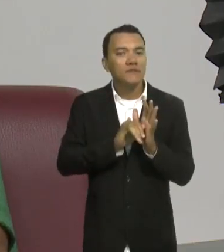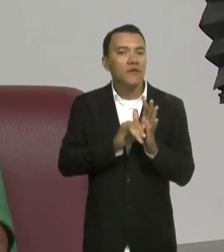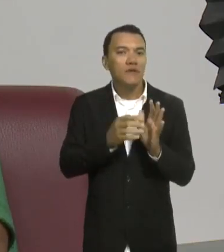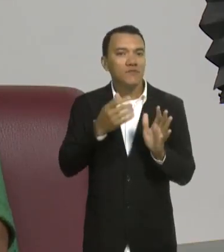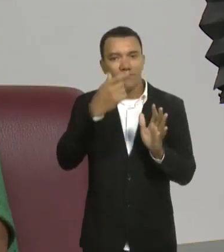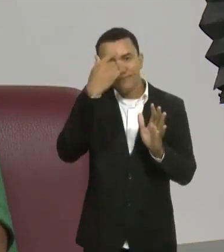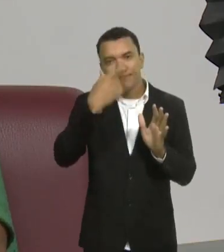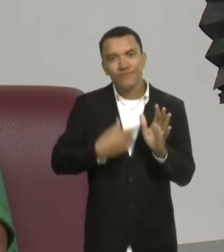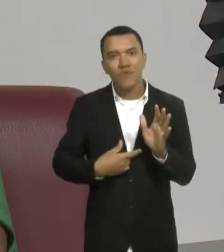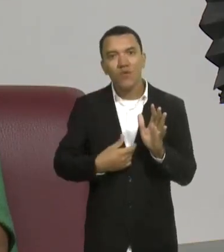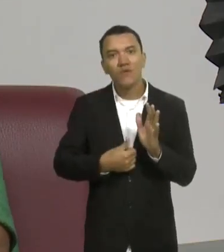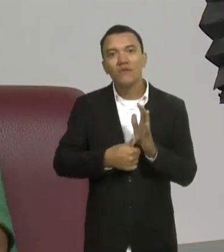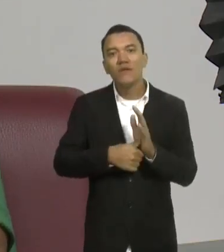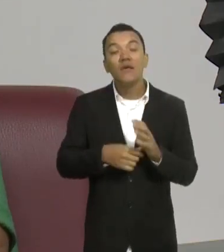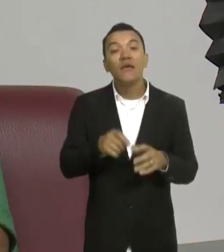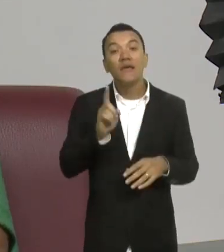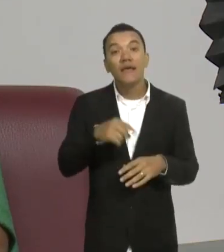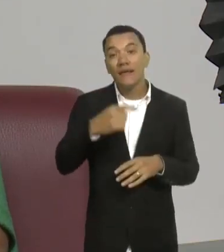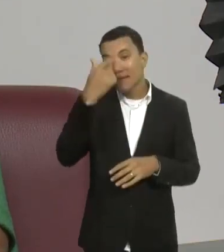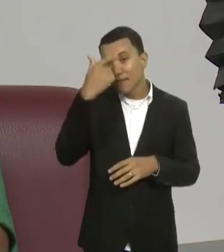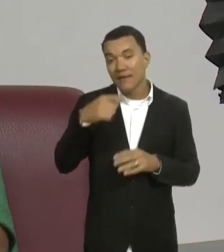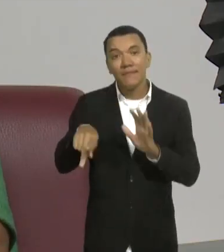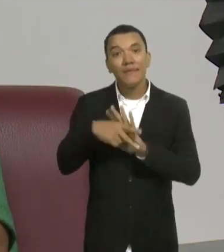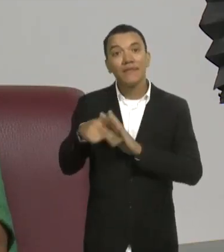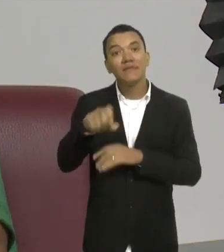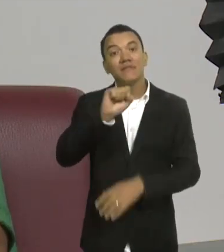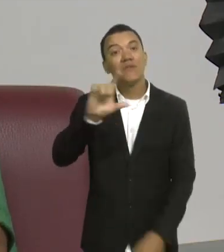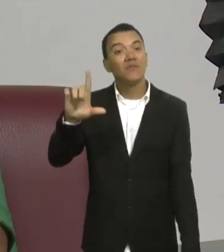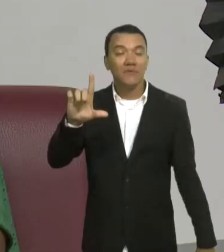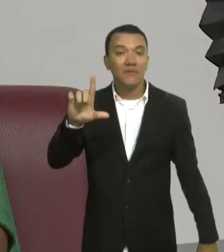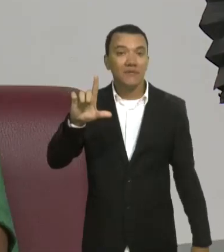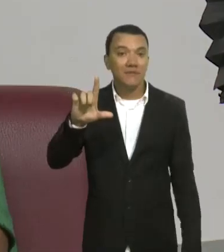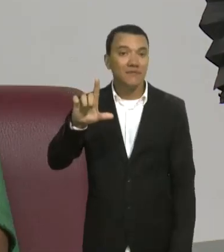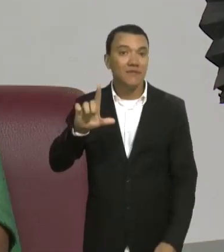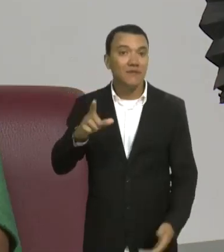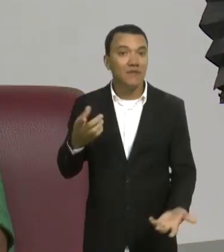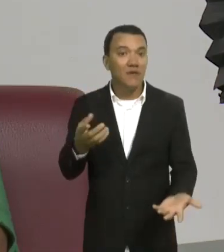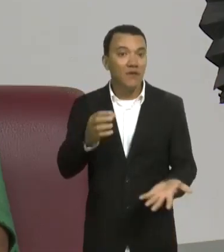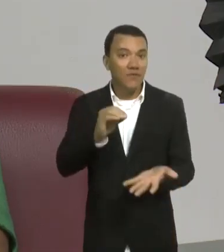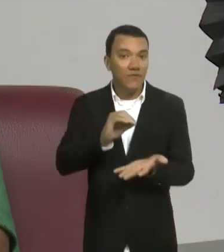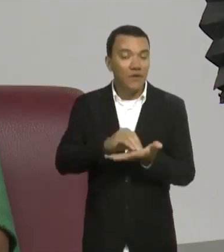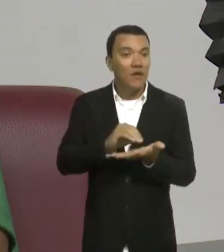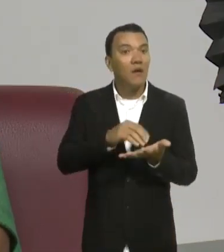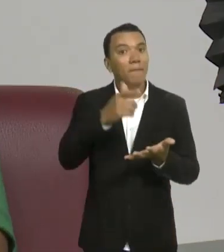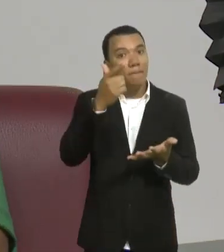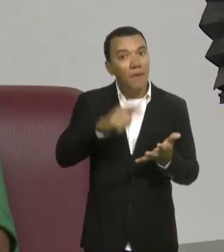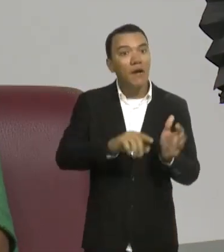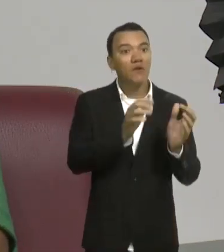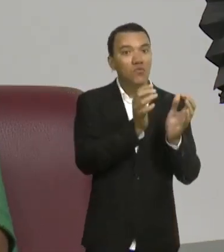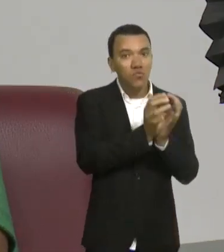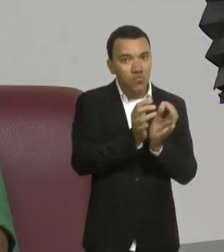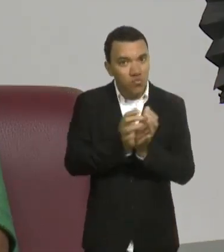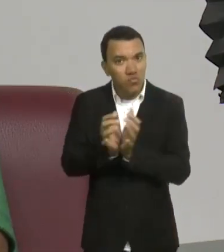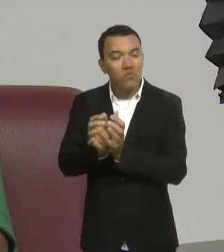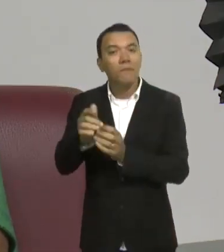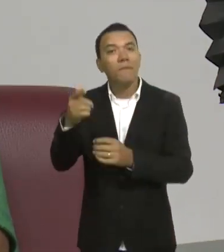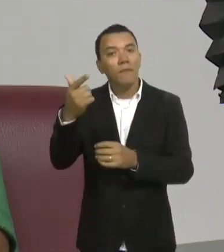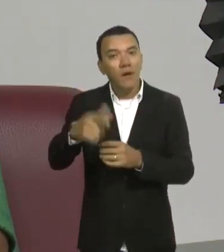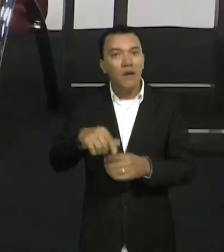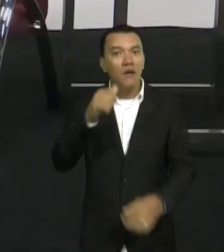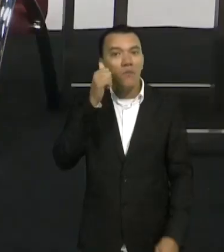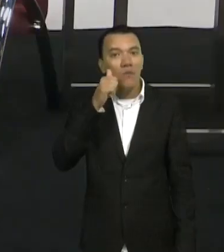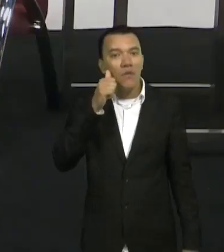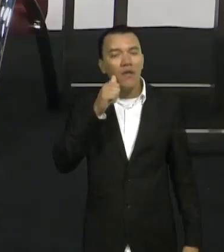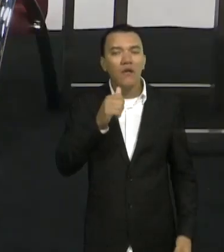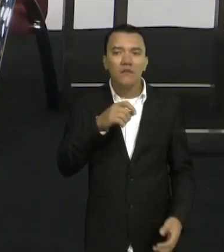identidade. É a cara de São Luís. Então, tá faltando mais grupos, mais mulheres mesmo, empenhadas. Apesar de já